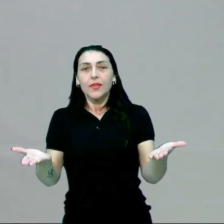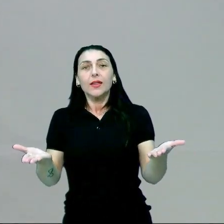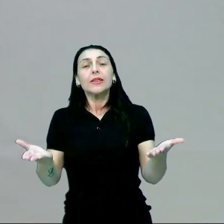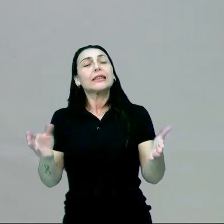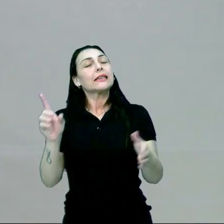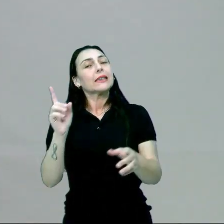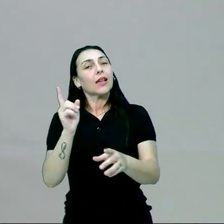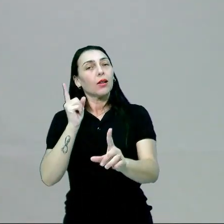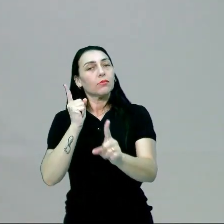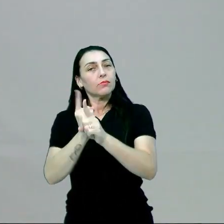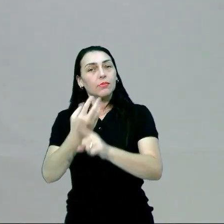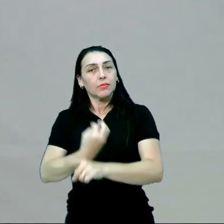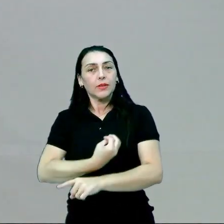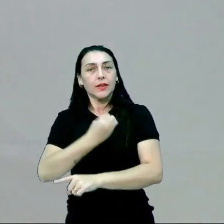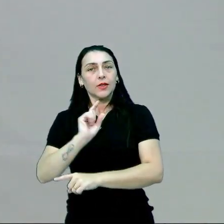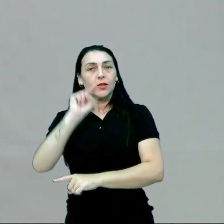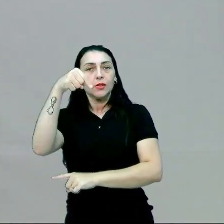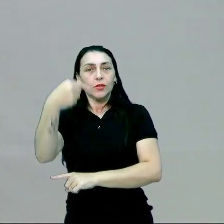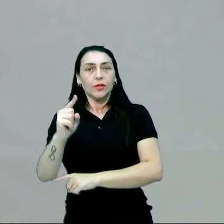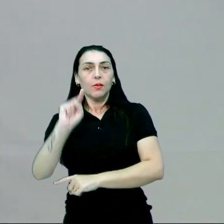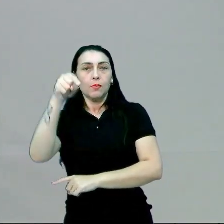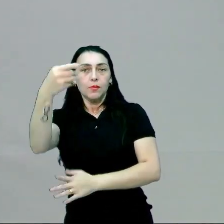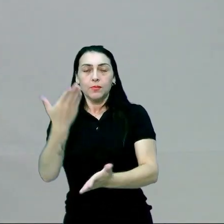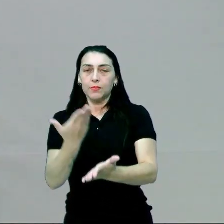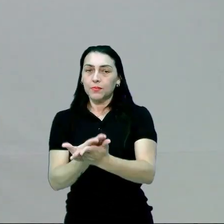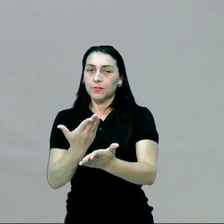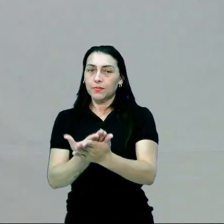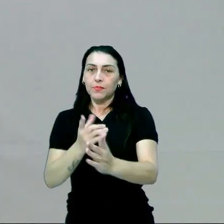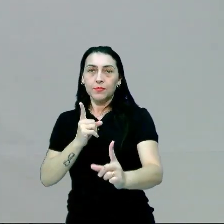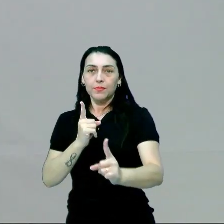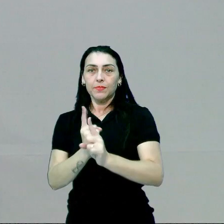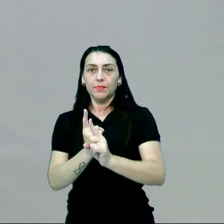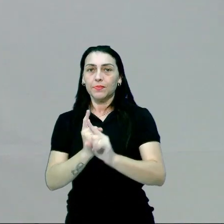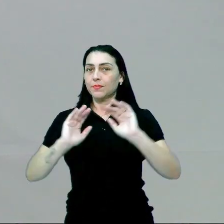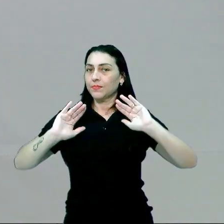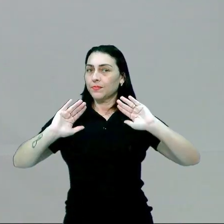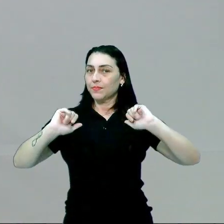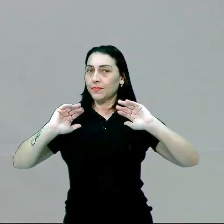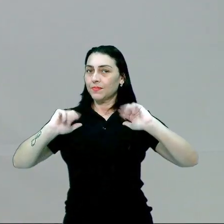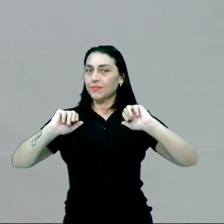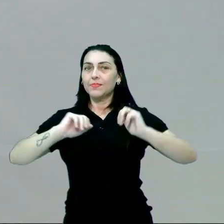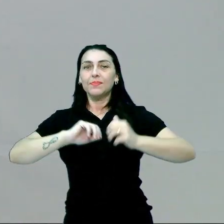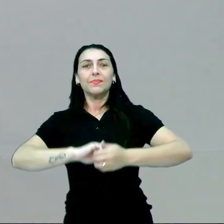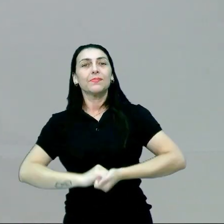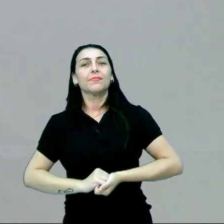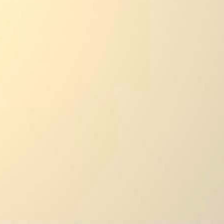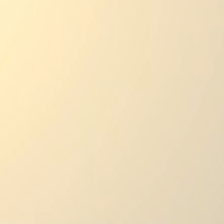conto com a presença de todos no nosso próximo encontro. Até lá!